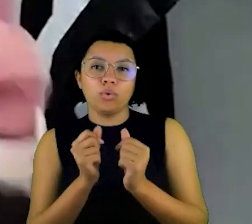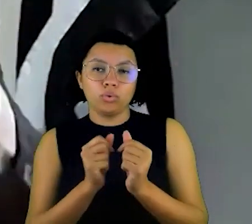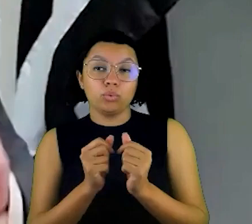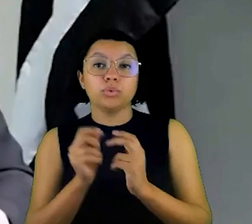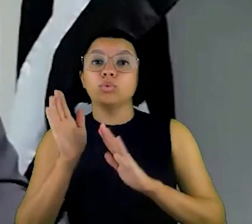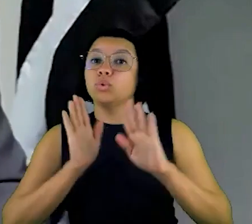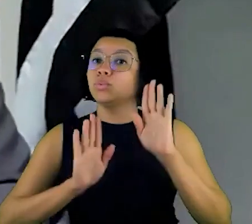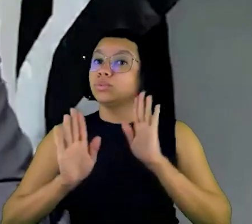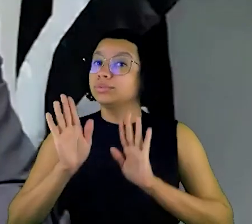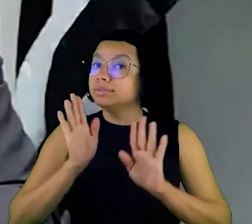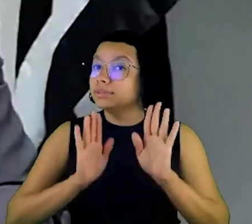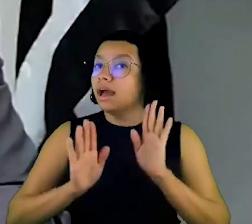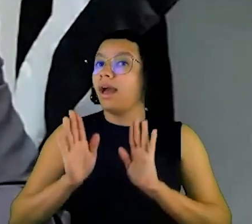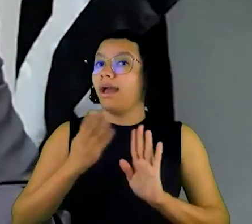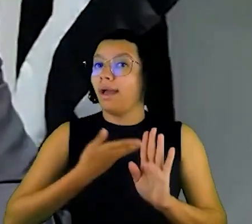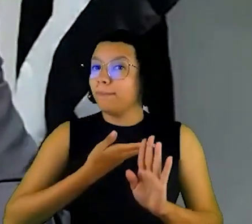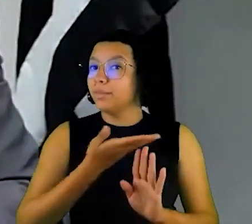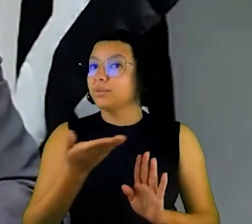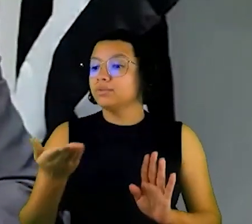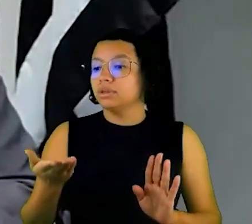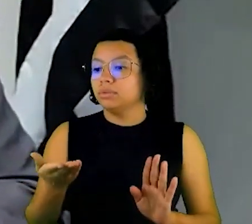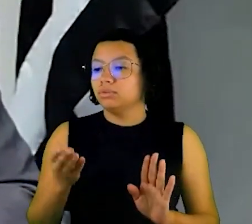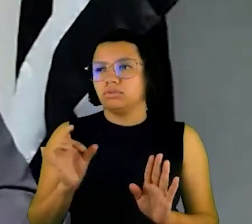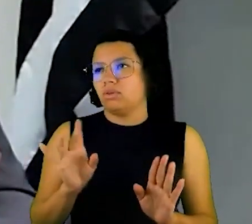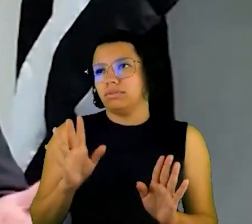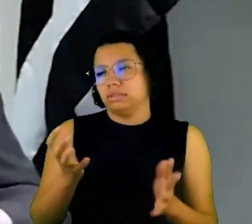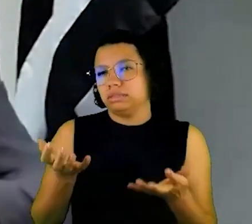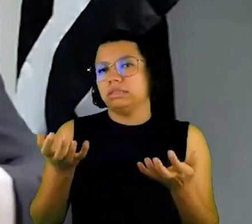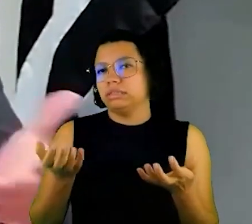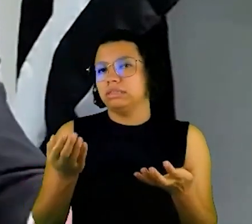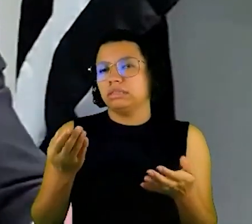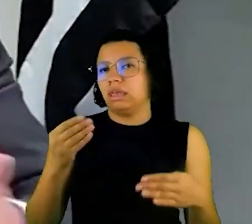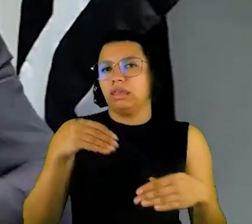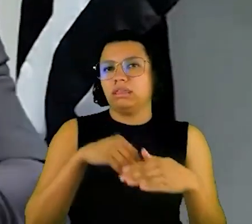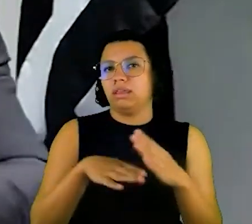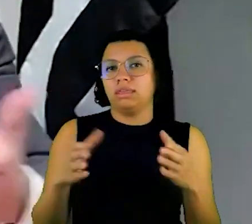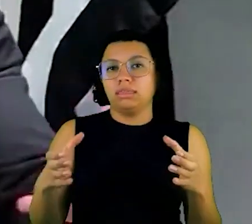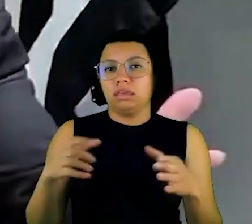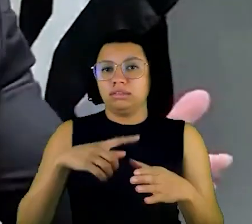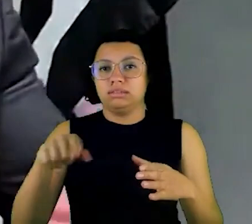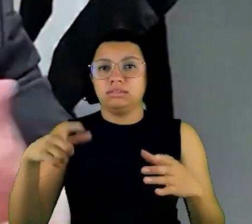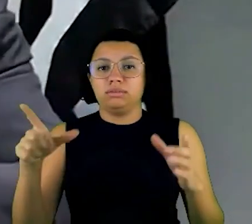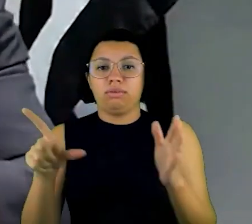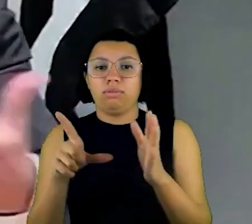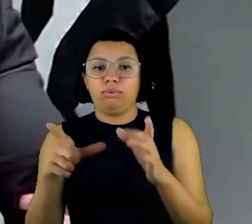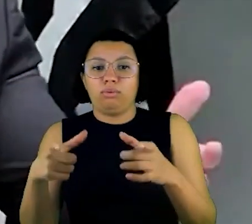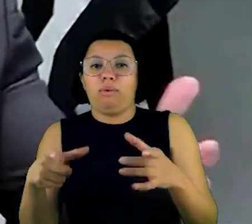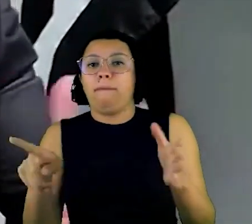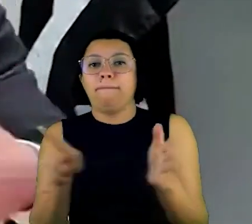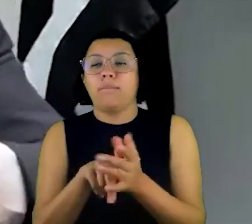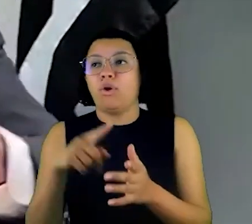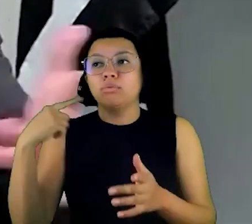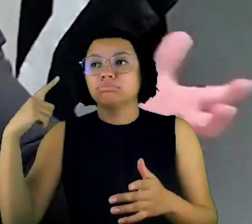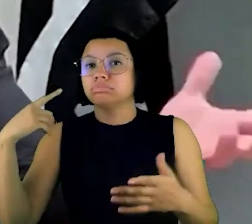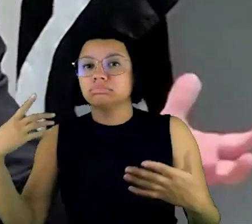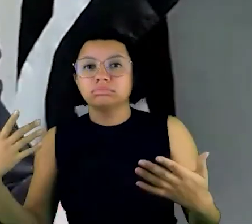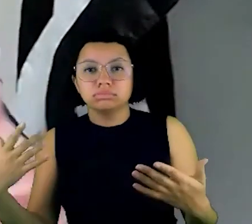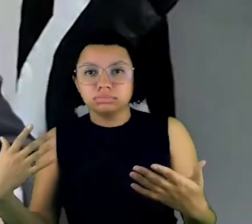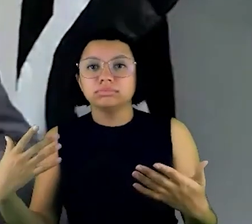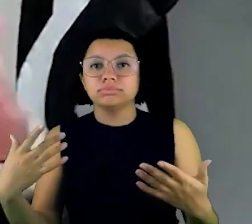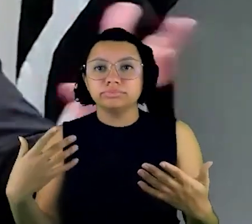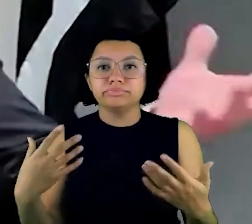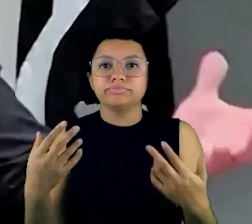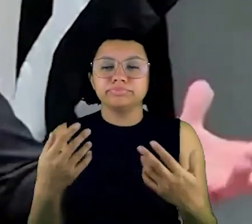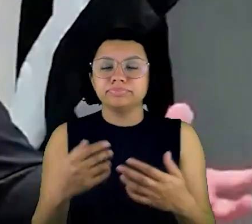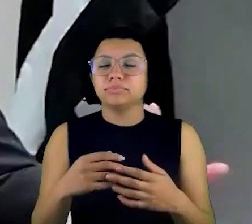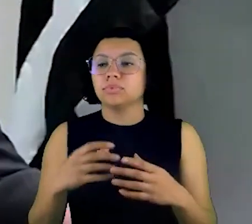E tomem bastante cuidado, meus caros, a não ser que queiram entrar dentro desse manicômio, à lá Alfredo Augusto Becker,